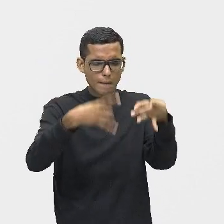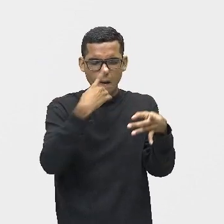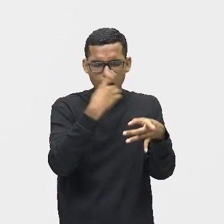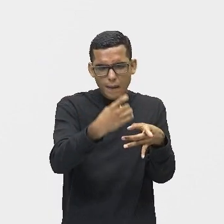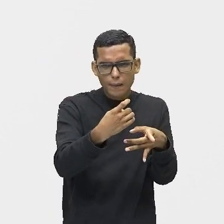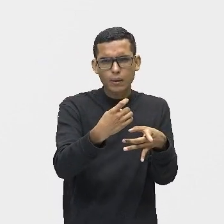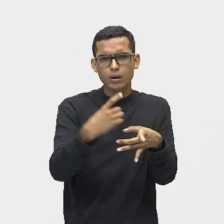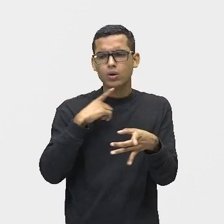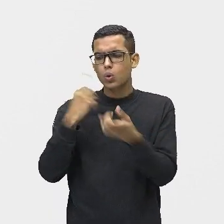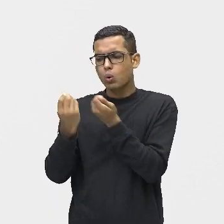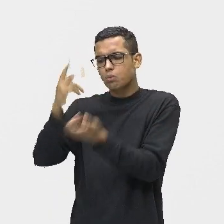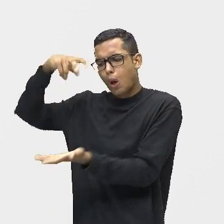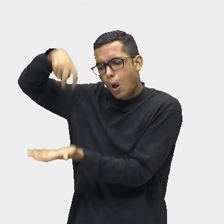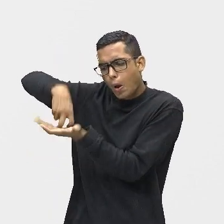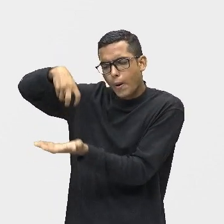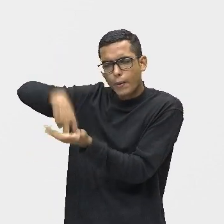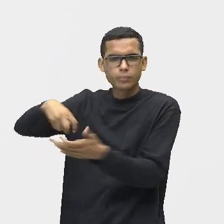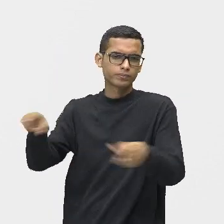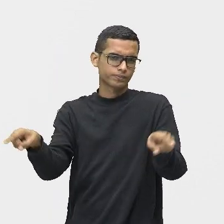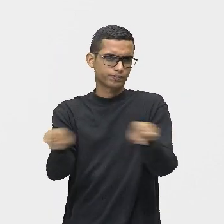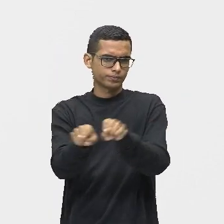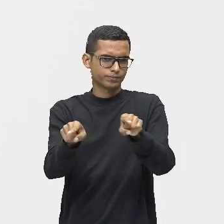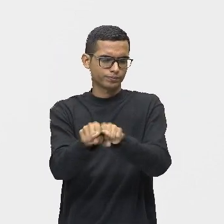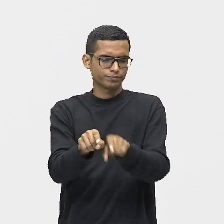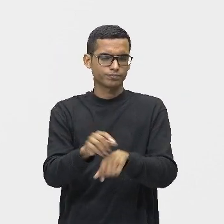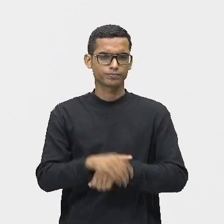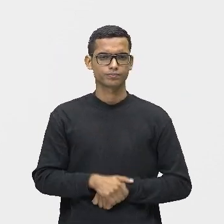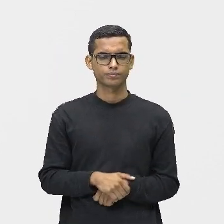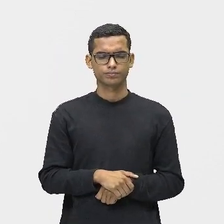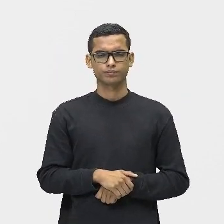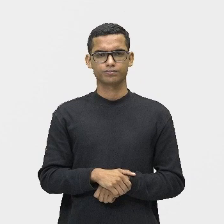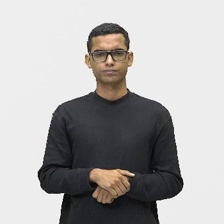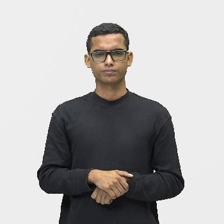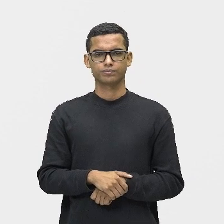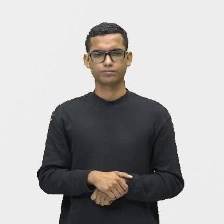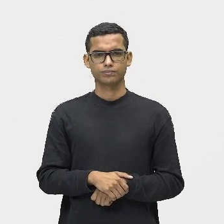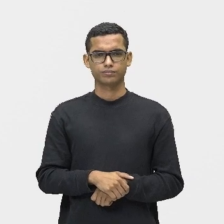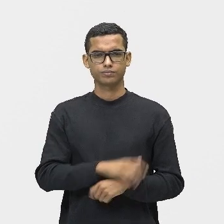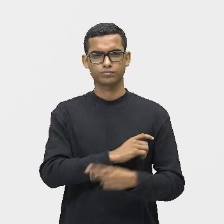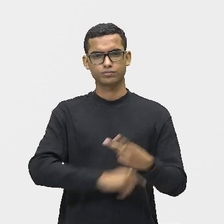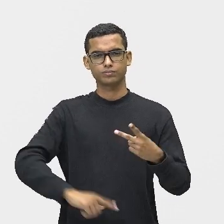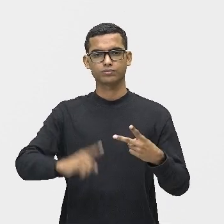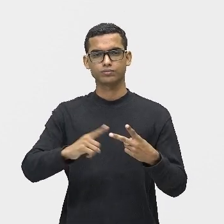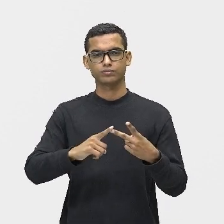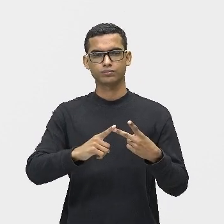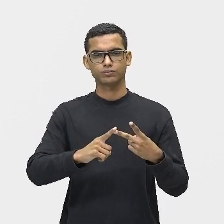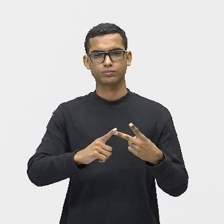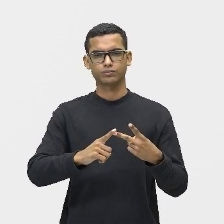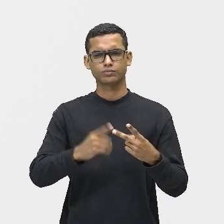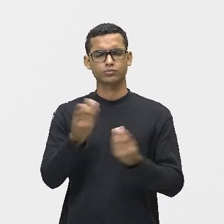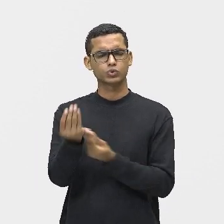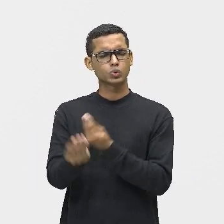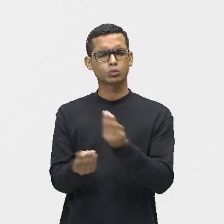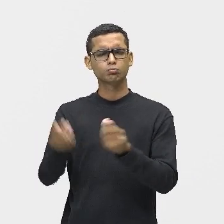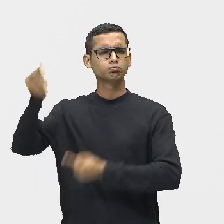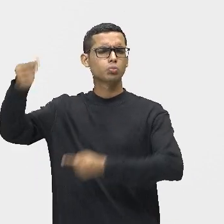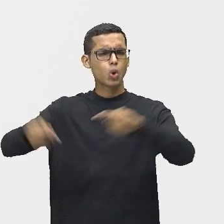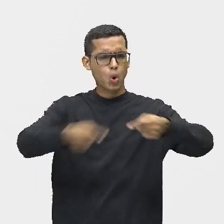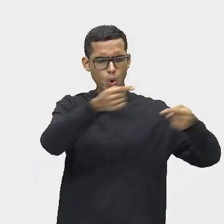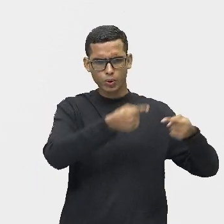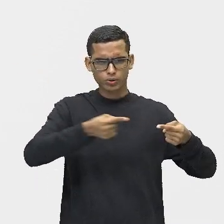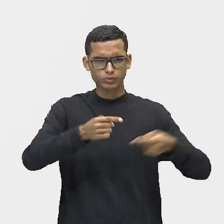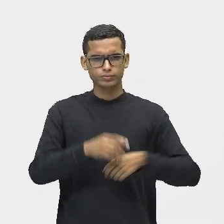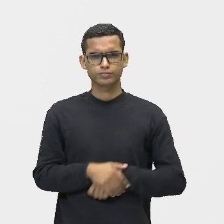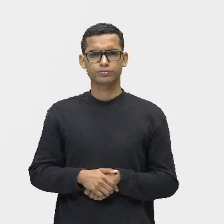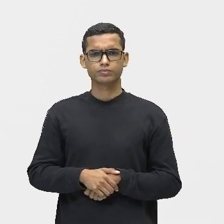olha só, as questões do debate. Geralmente nós vamos ter uma questão norteadora aí para esse debate. Por